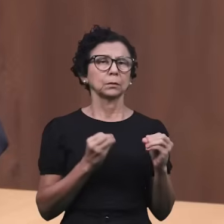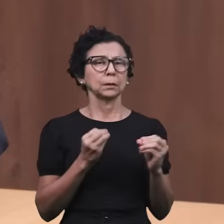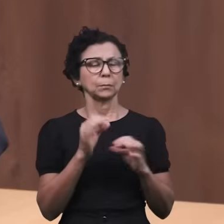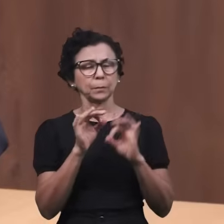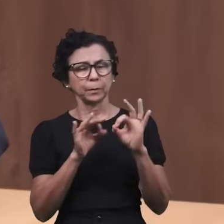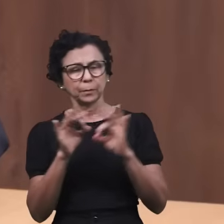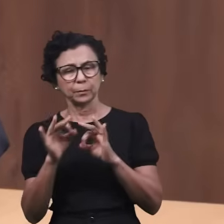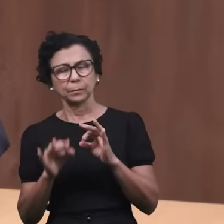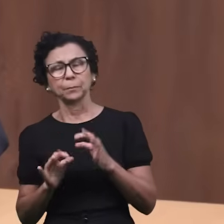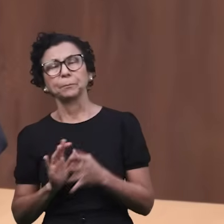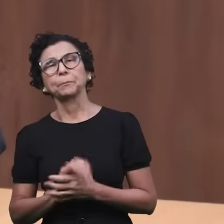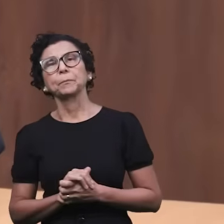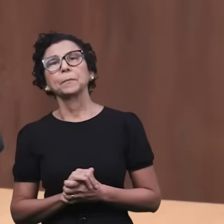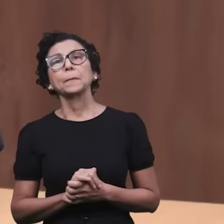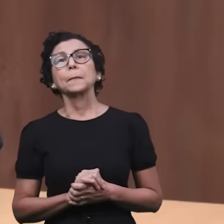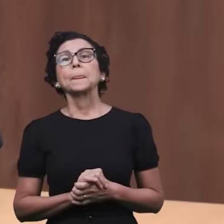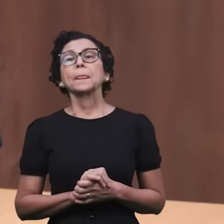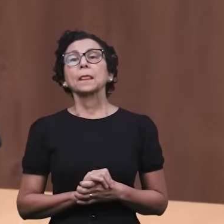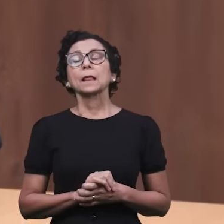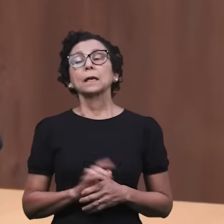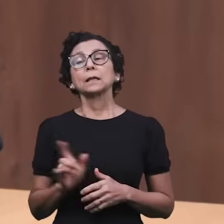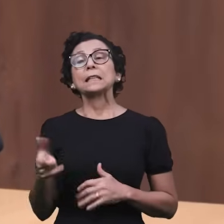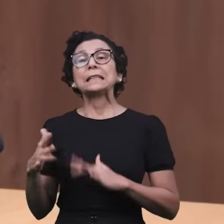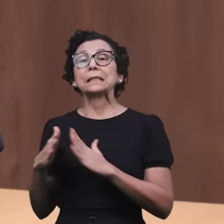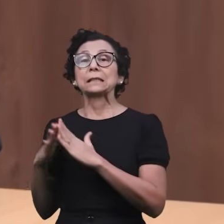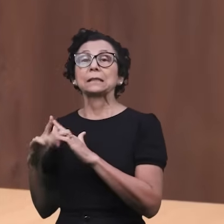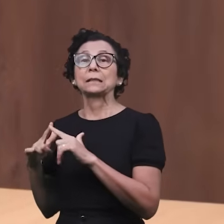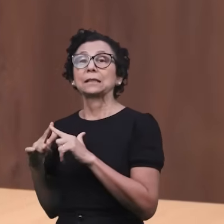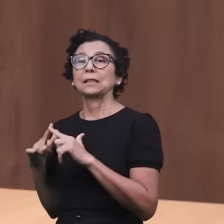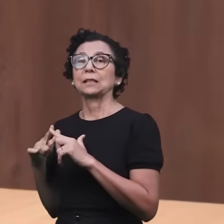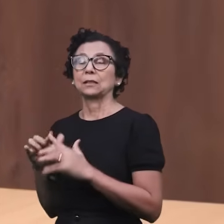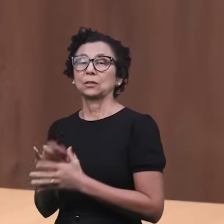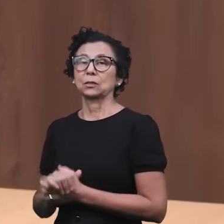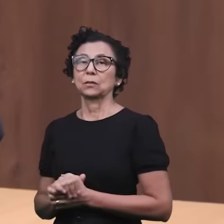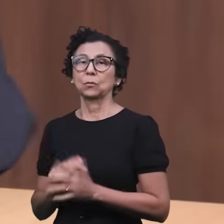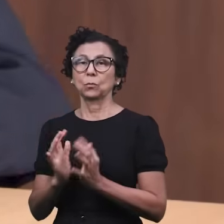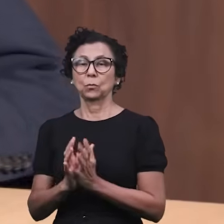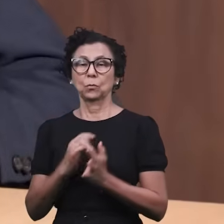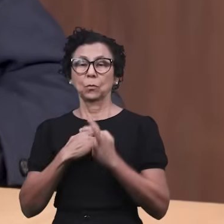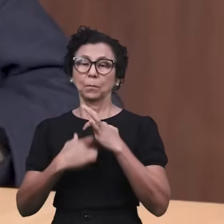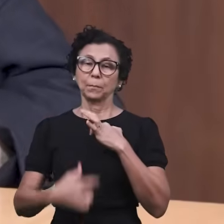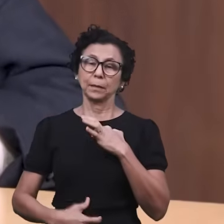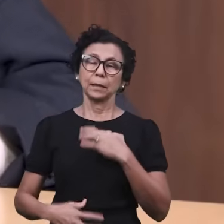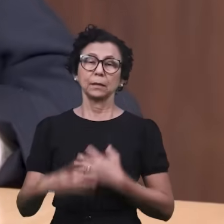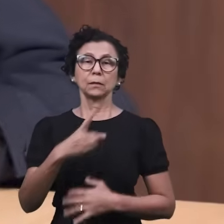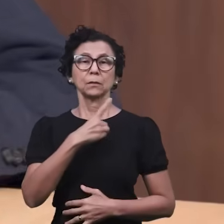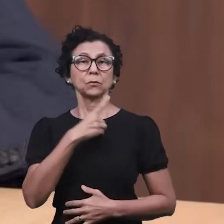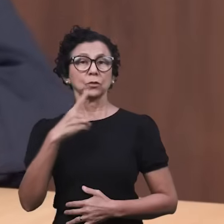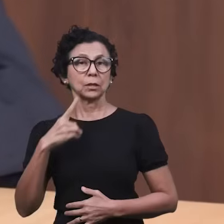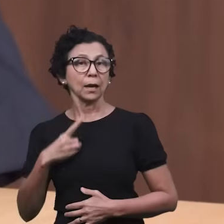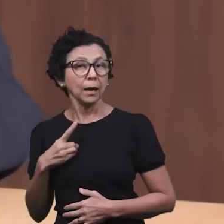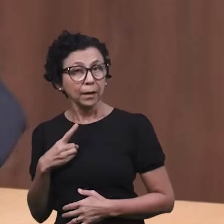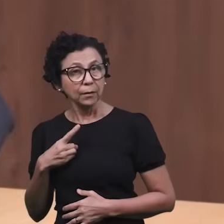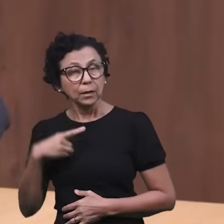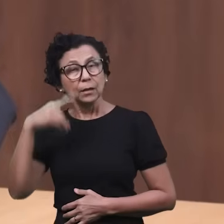fazer aquilo. Na igreja, os obreiros, os diáconos, então eles vão aprendendo, entendeu? É um